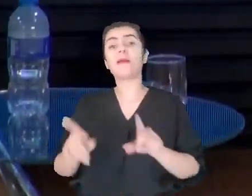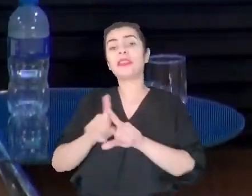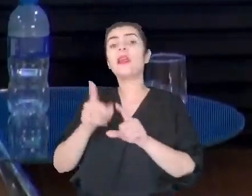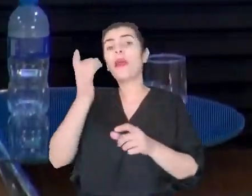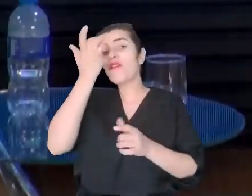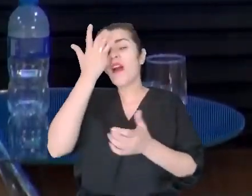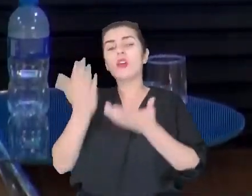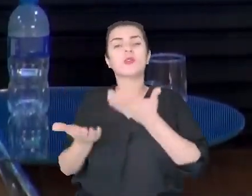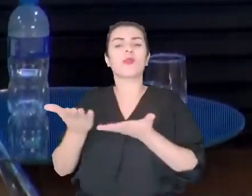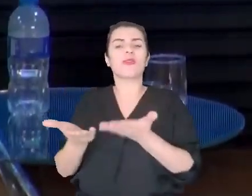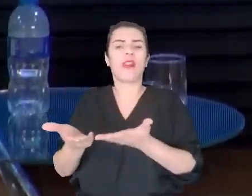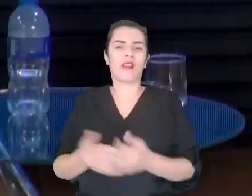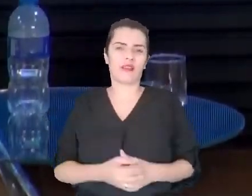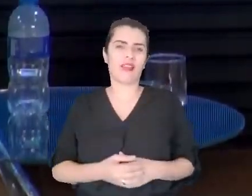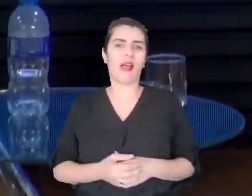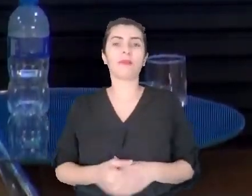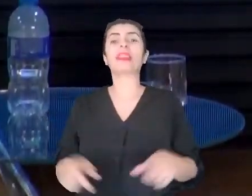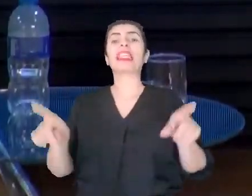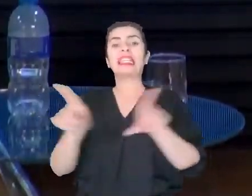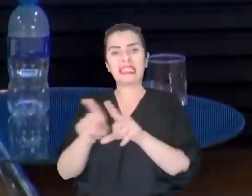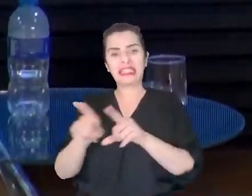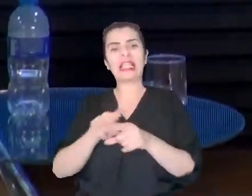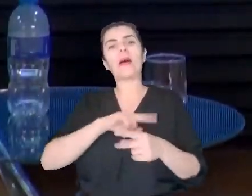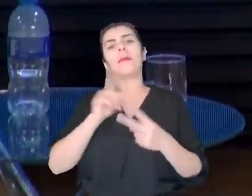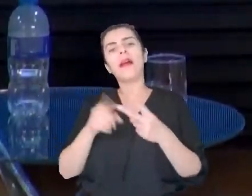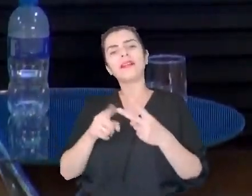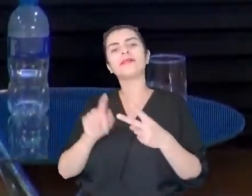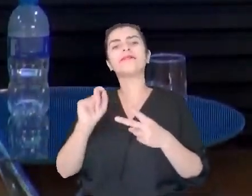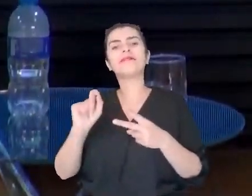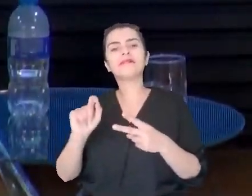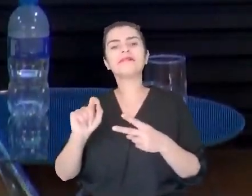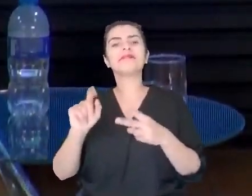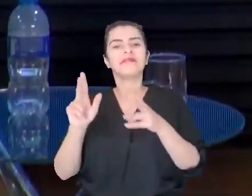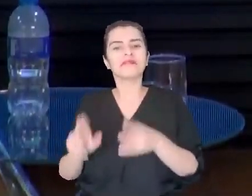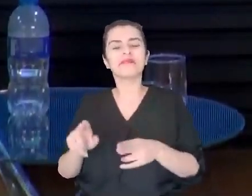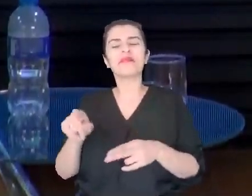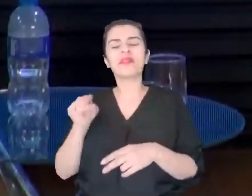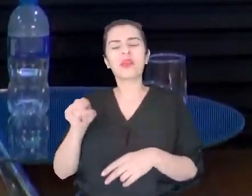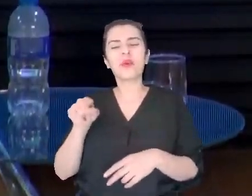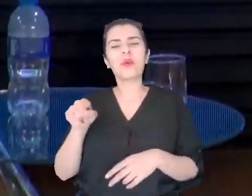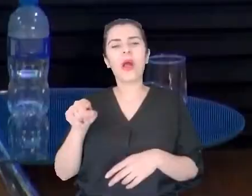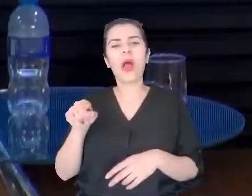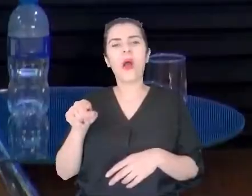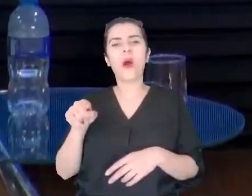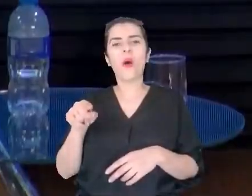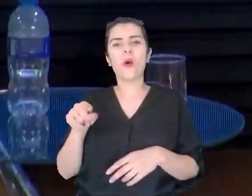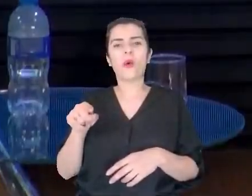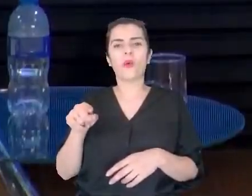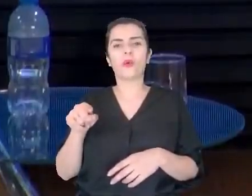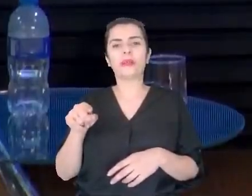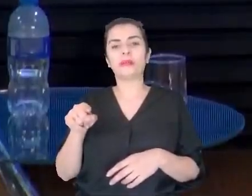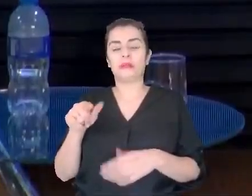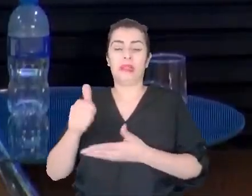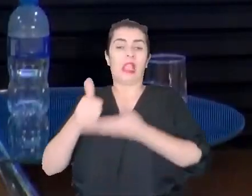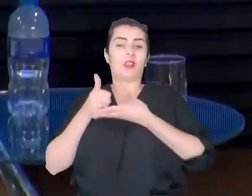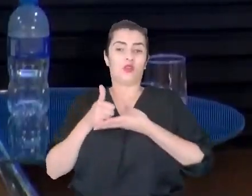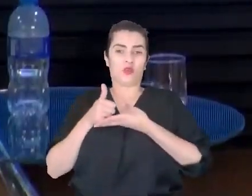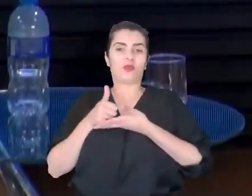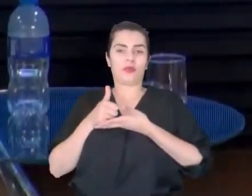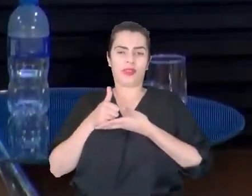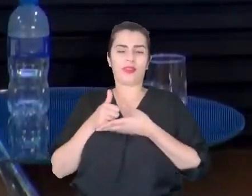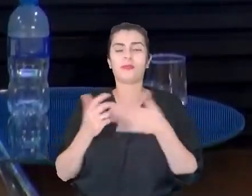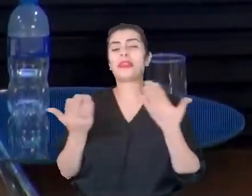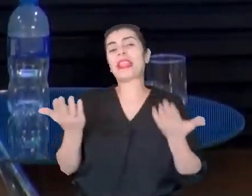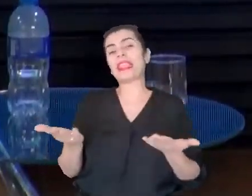Além da questão de particulado também, que acaba tendo controle, né? E no